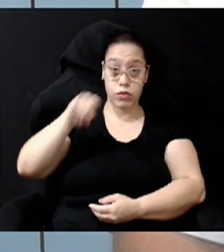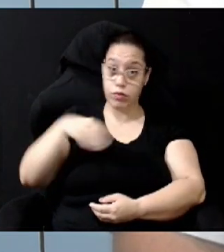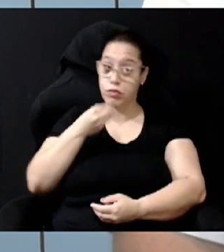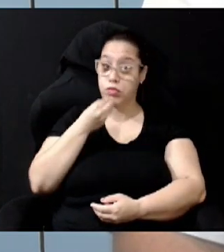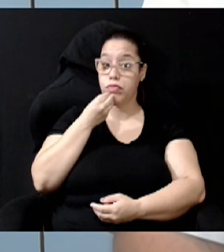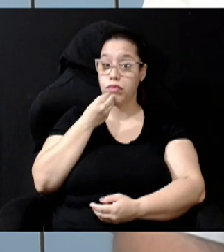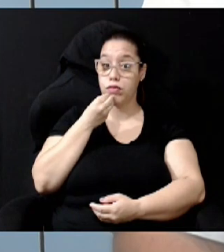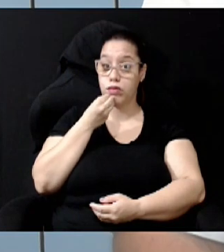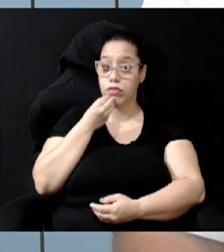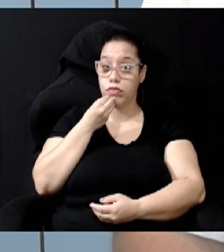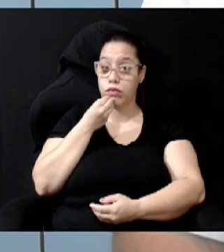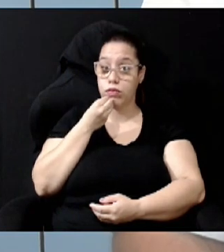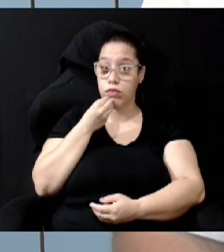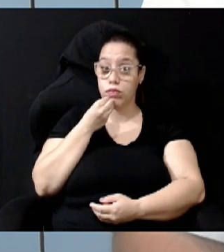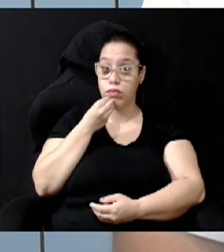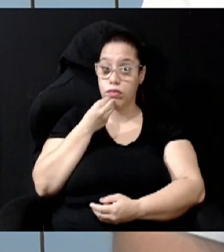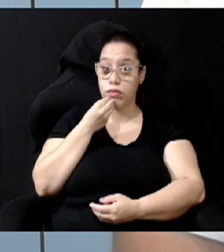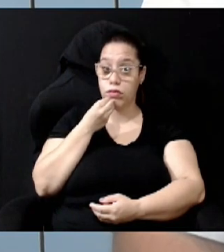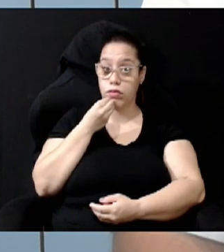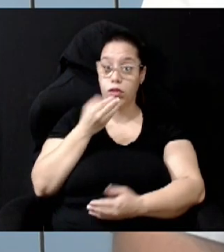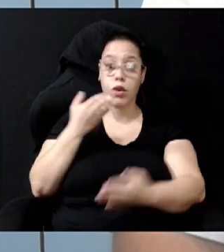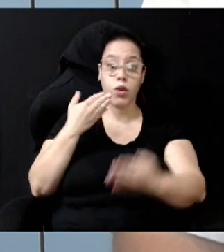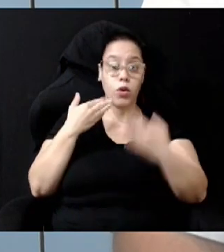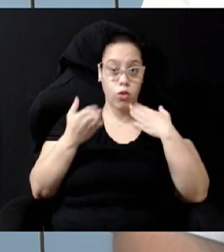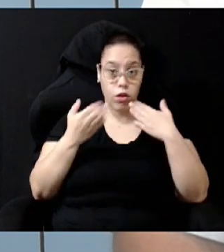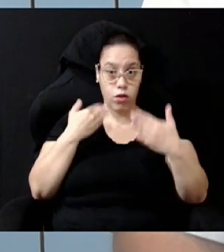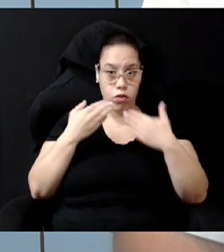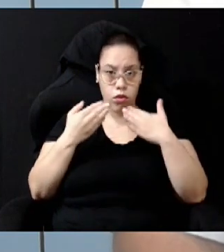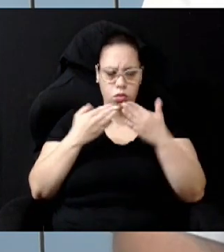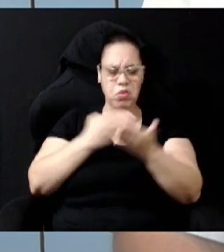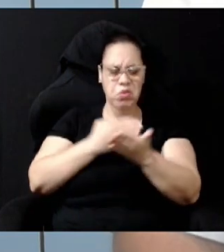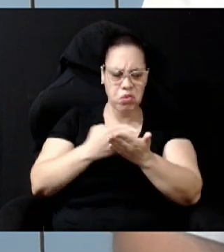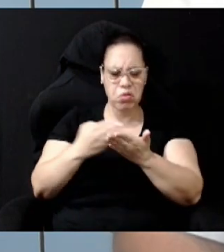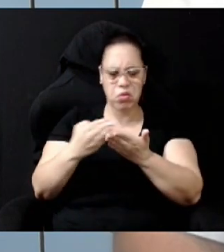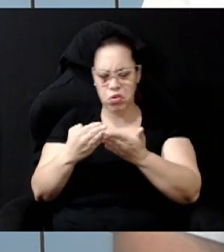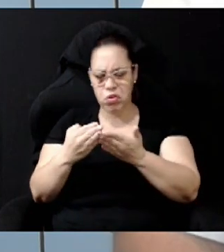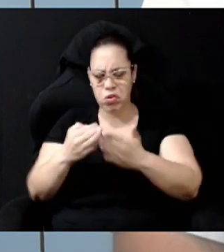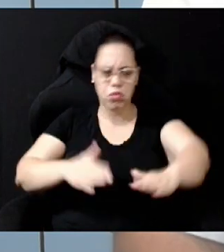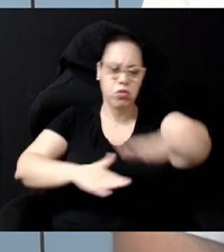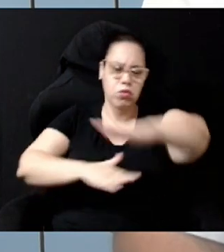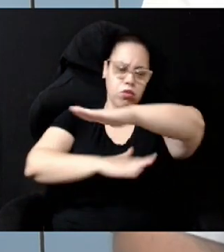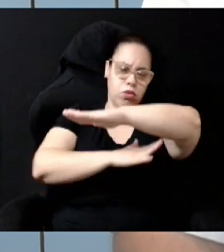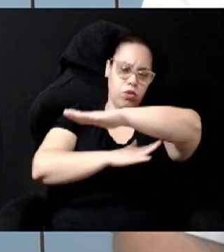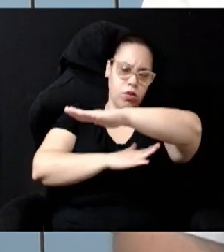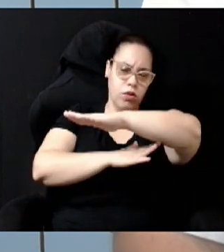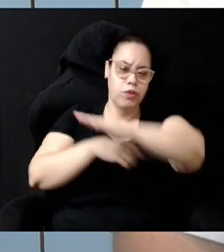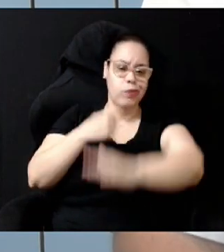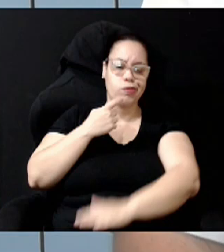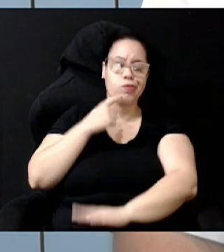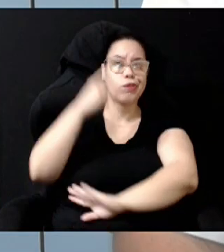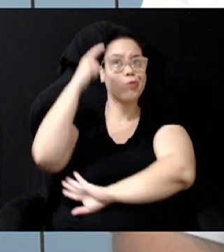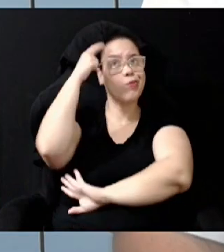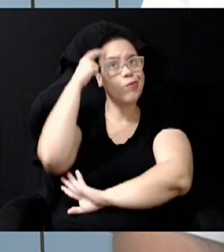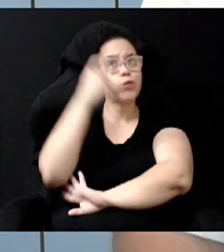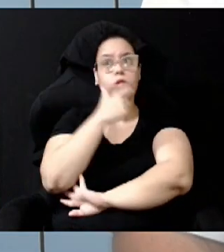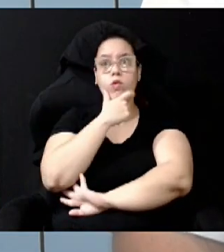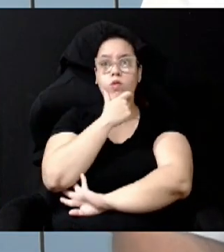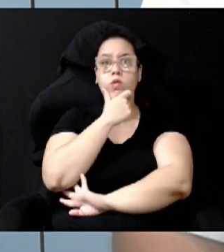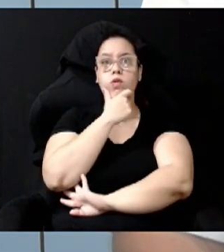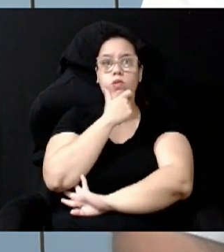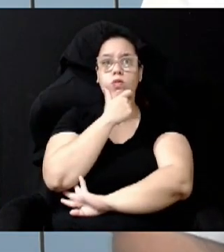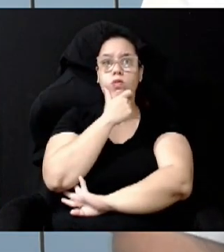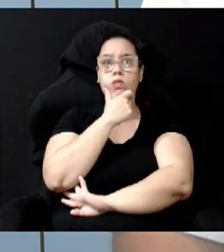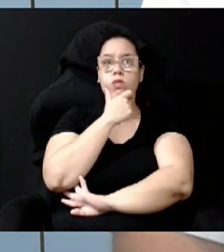nós debatermos aqui iniciativas que a Câmara Municipal esteja pensando, mas também com esse olhar para o que está